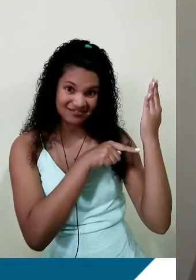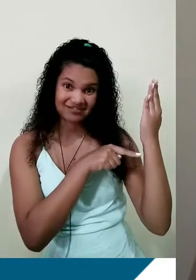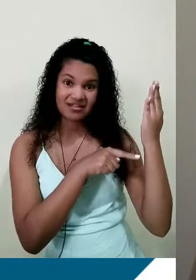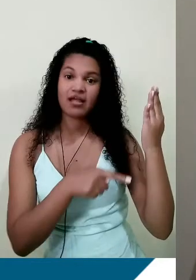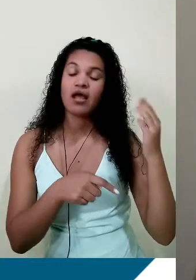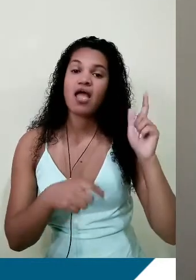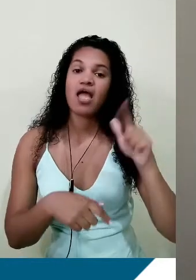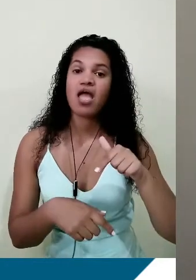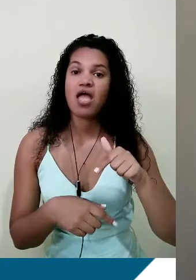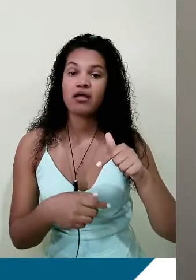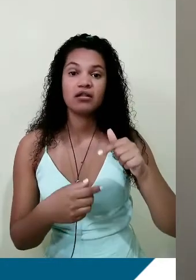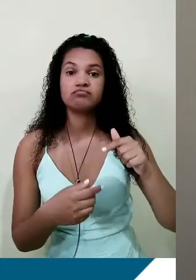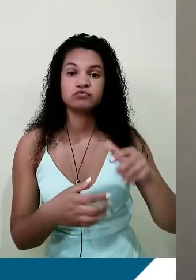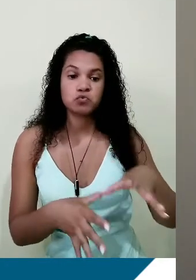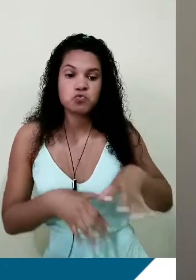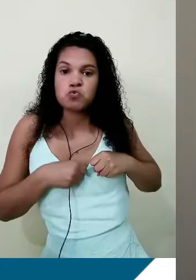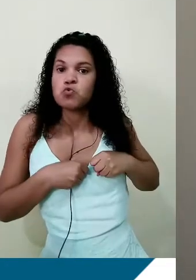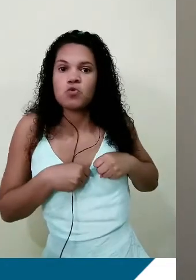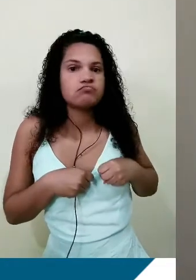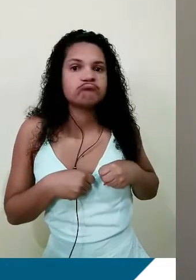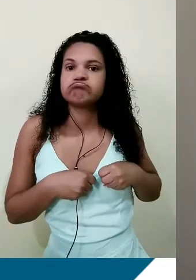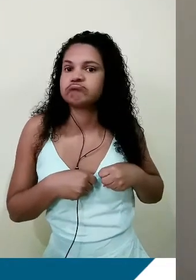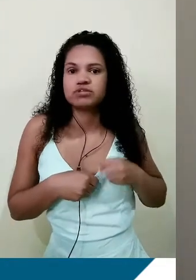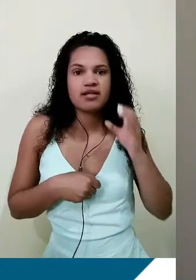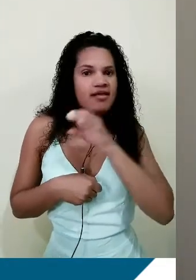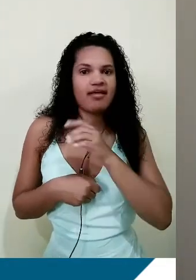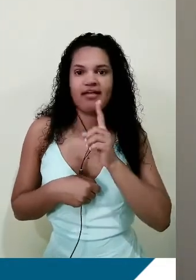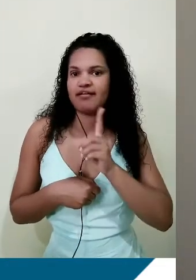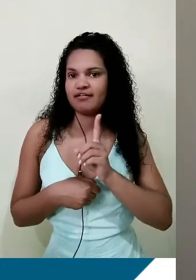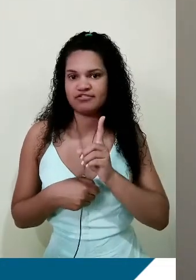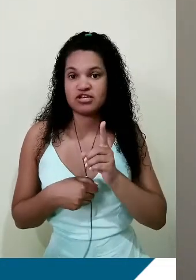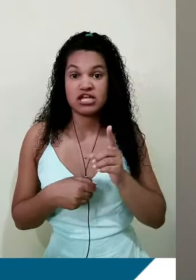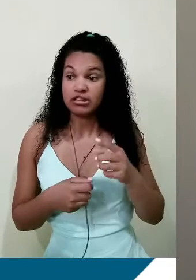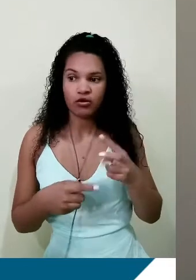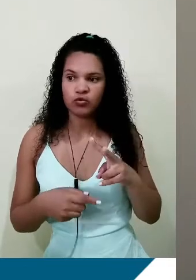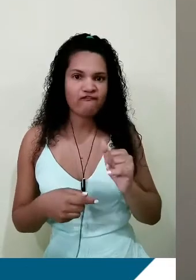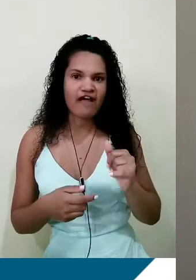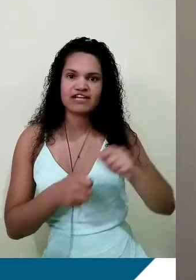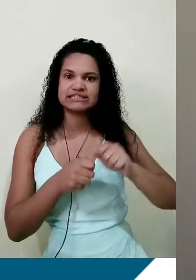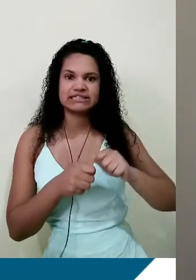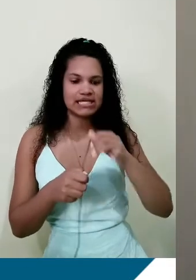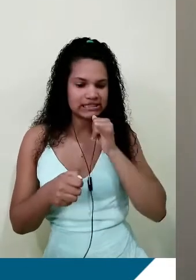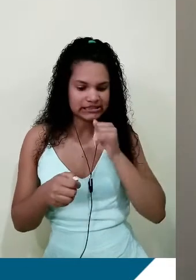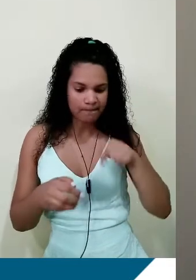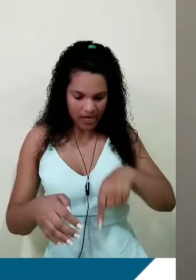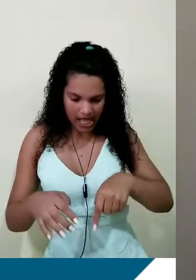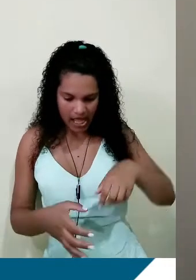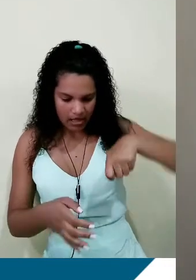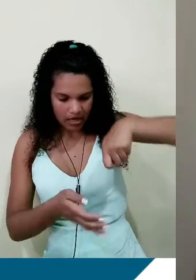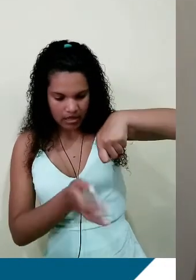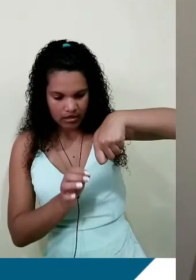isolante térmico. Ela não vai fazer com que o calor aqui da calda suba e